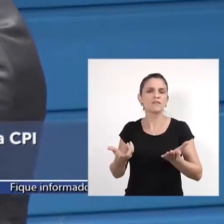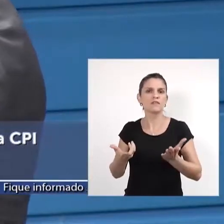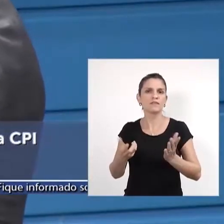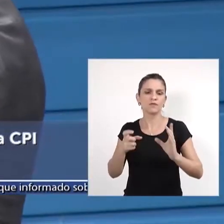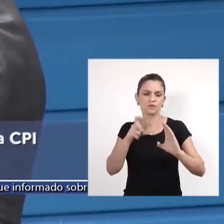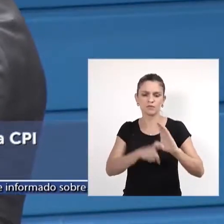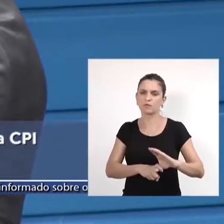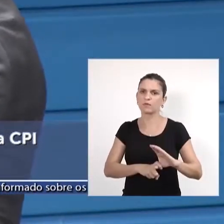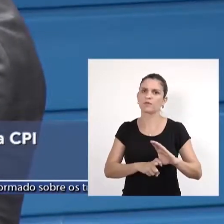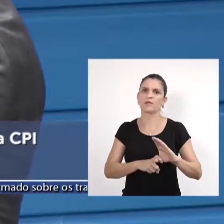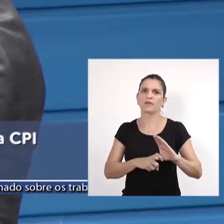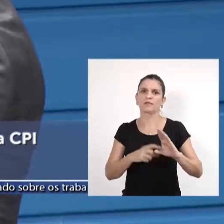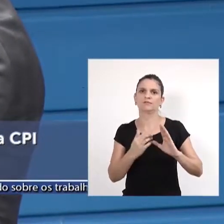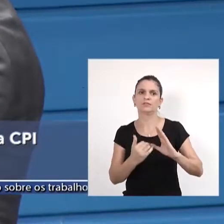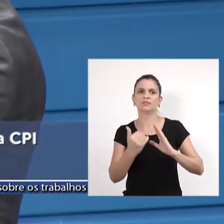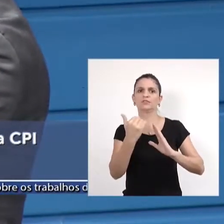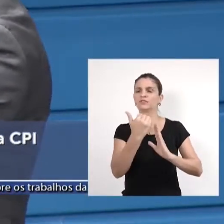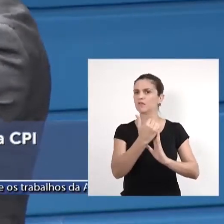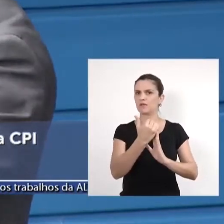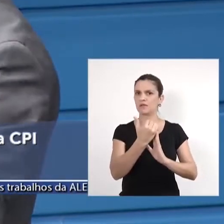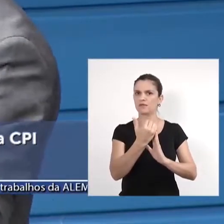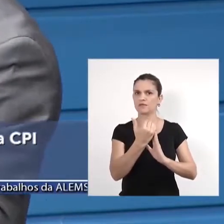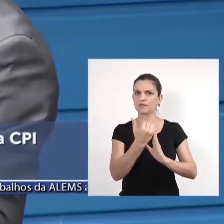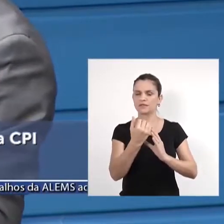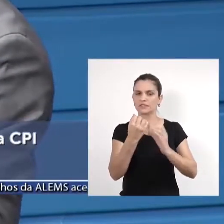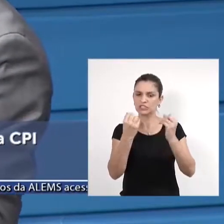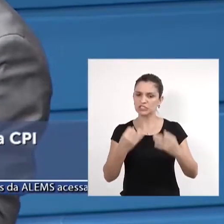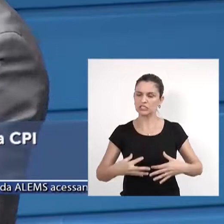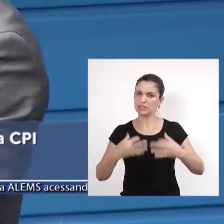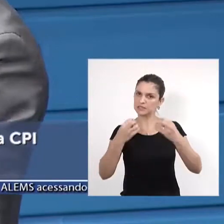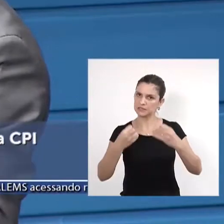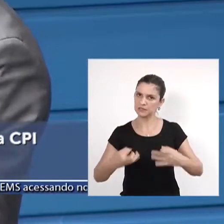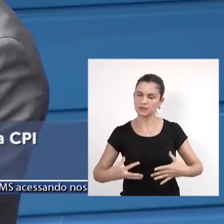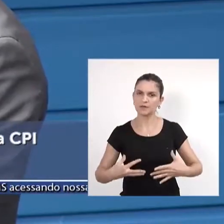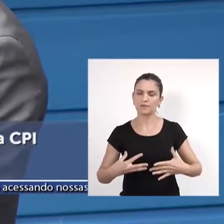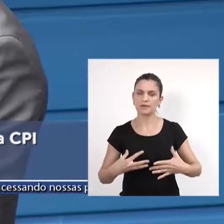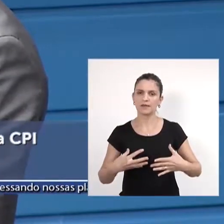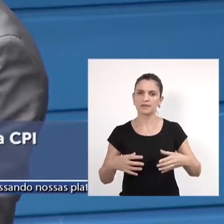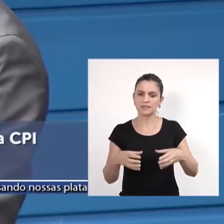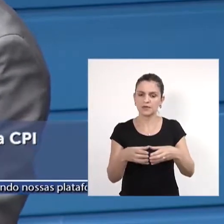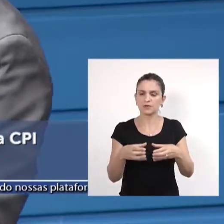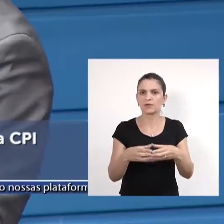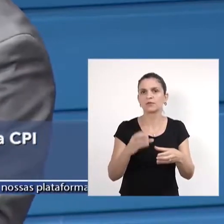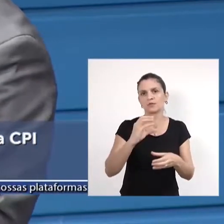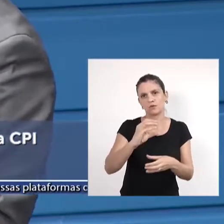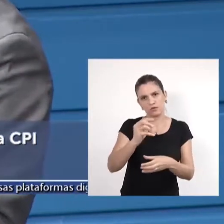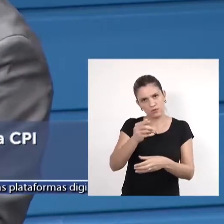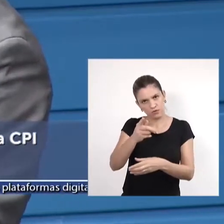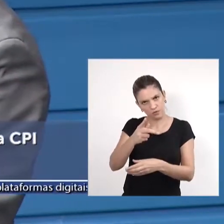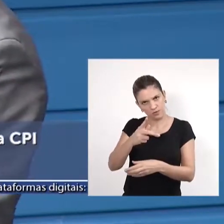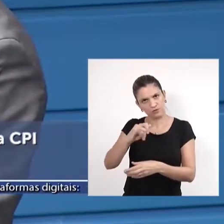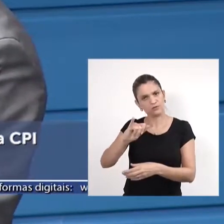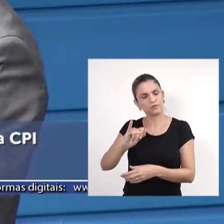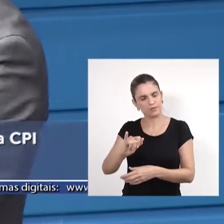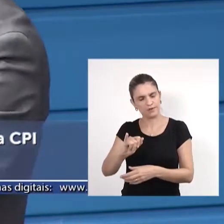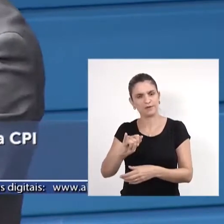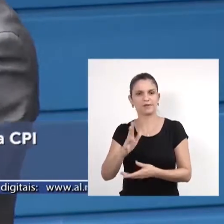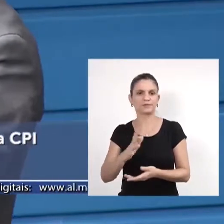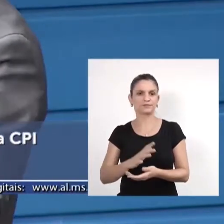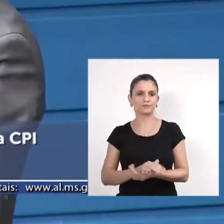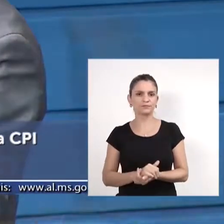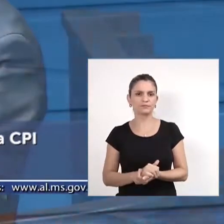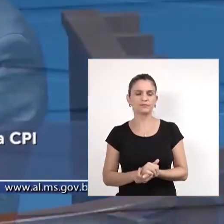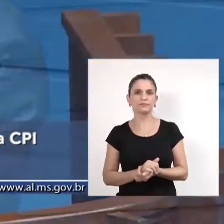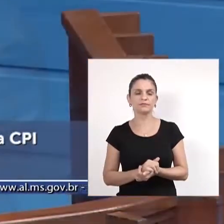evidência, tanto da instauração do inquérito policial, quanto da instalação de uma comissão parlamentar de inquérito. Parabenizo Vossa Excelência